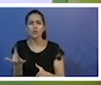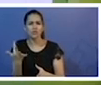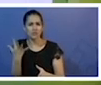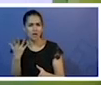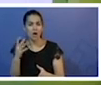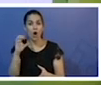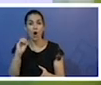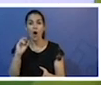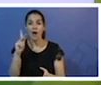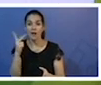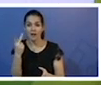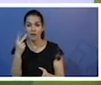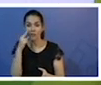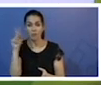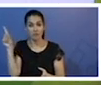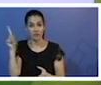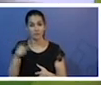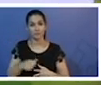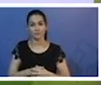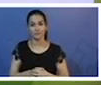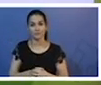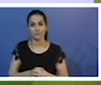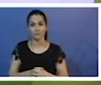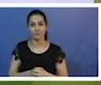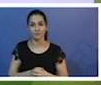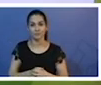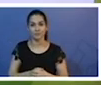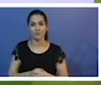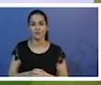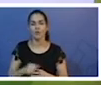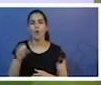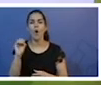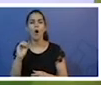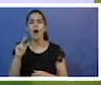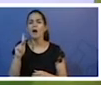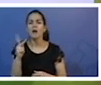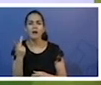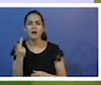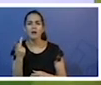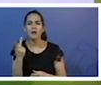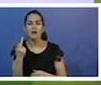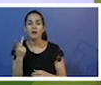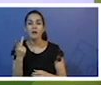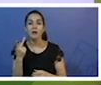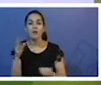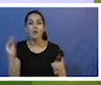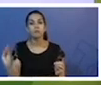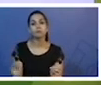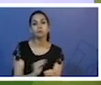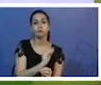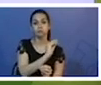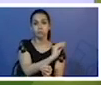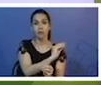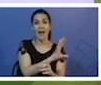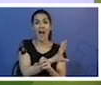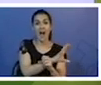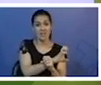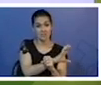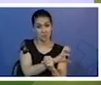OH, vamos ver aqui. A quantidade de OH vai para frente da fórmula do